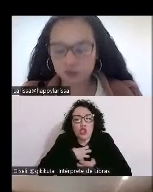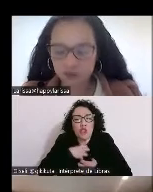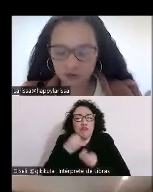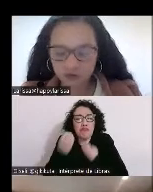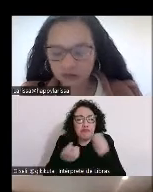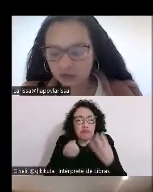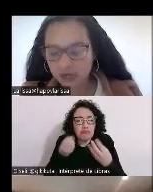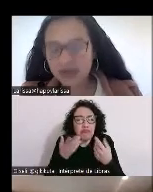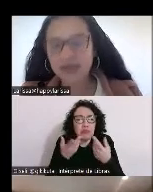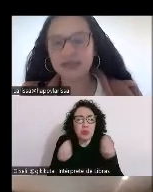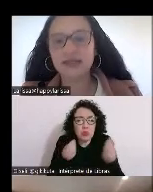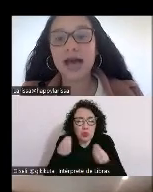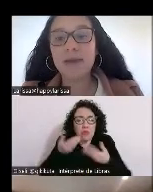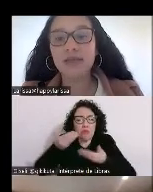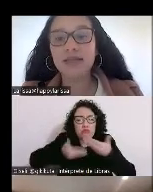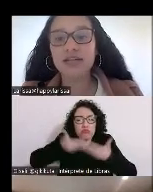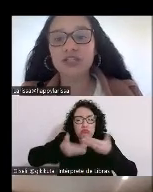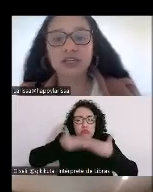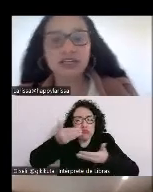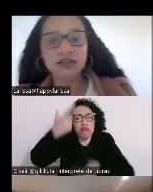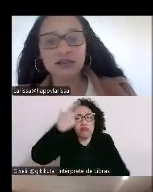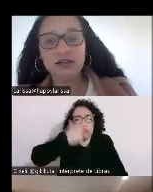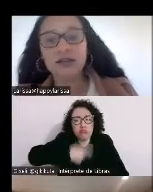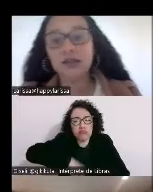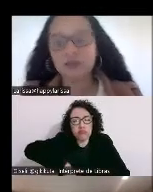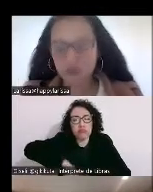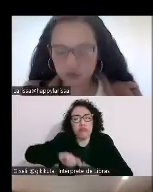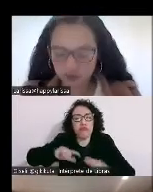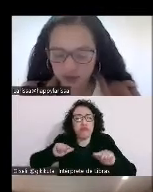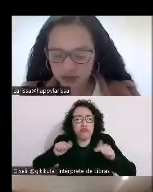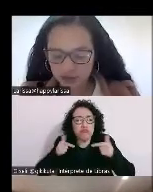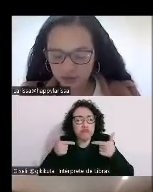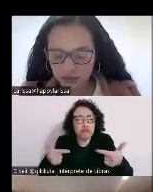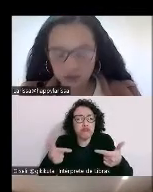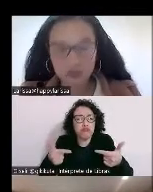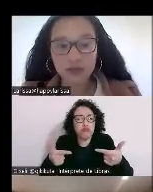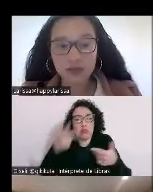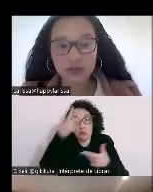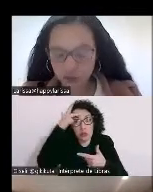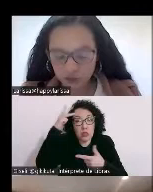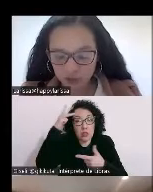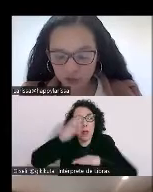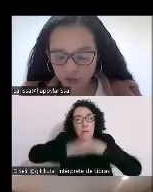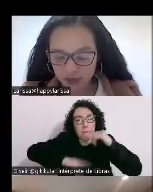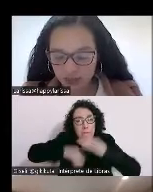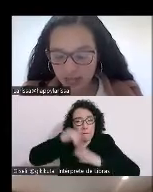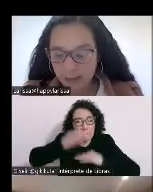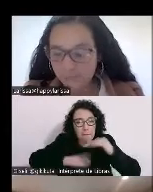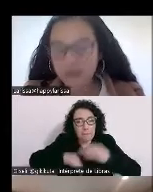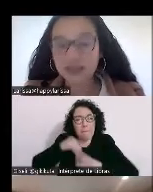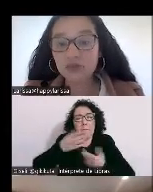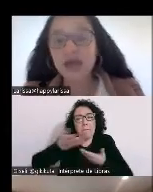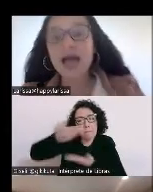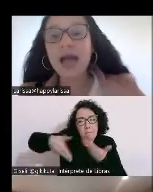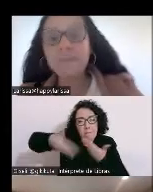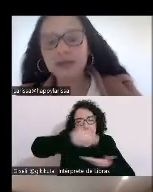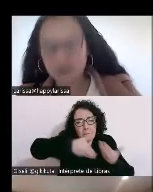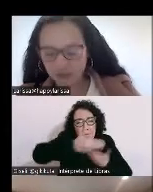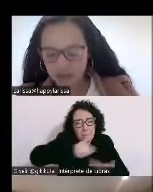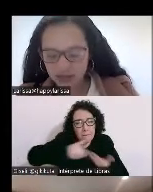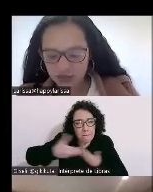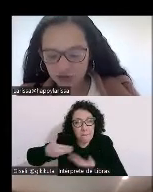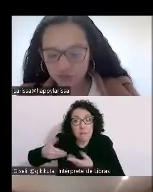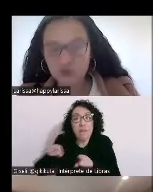nós temos o desenvolvimento do caráter, habilidades inter e intrapessoais. Também no item 3 podemos ver aprendendo a